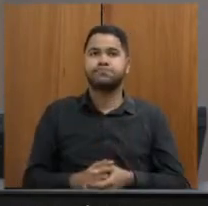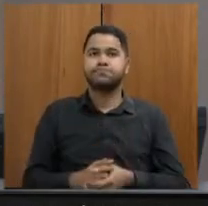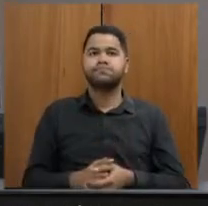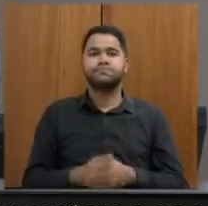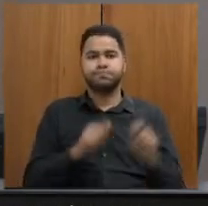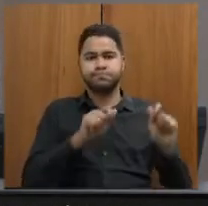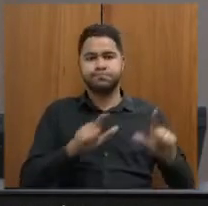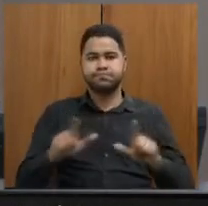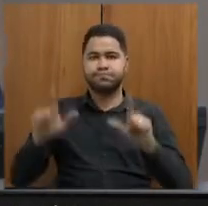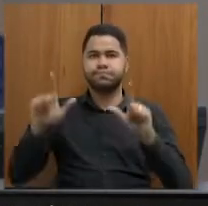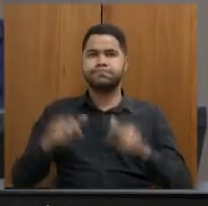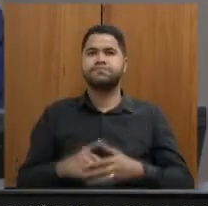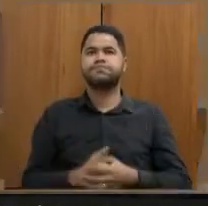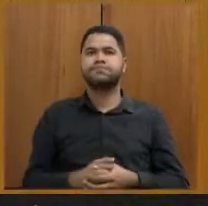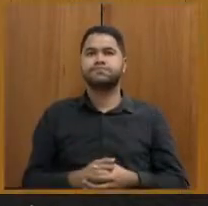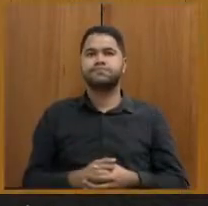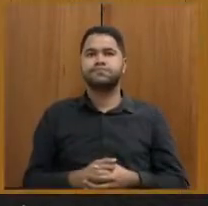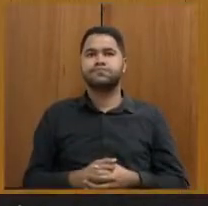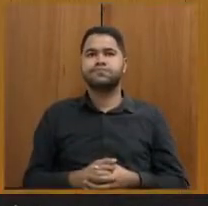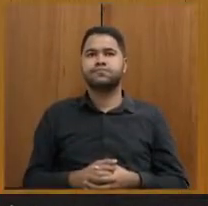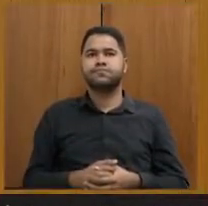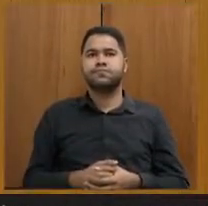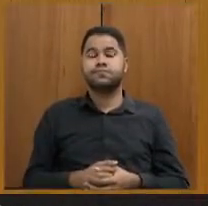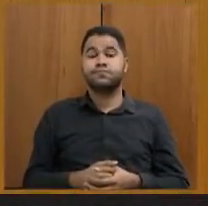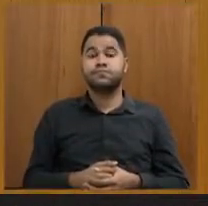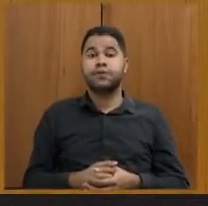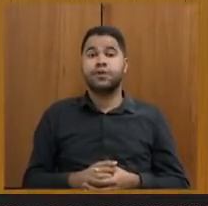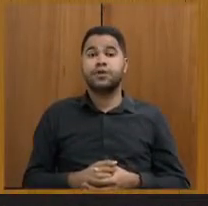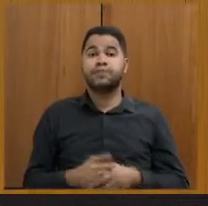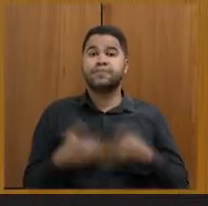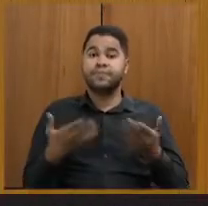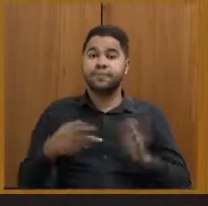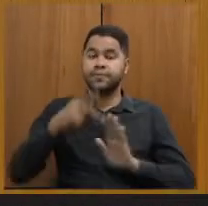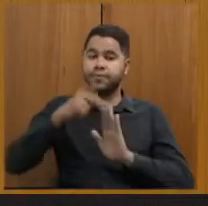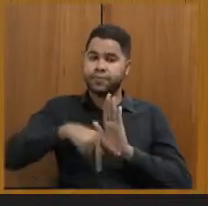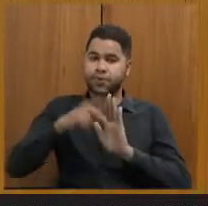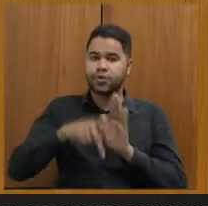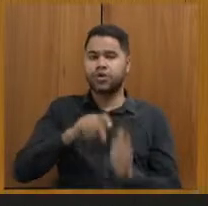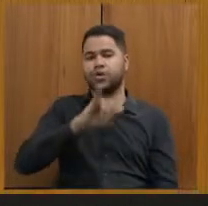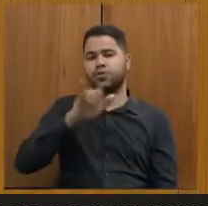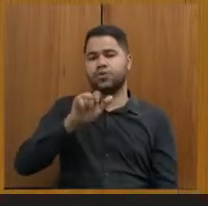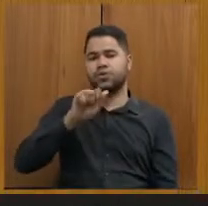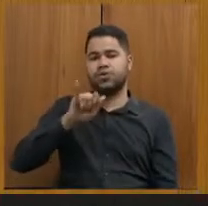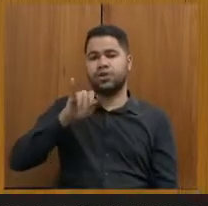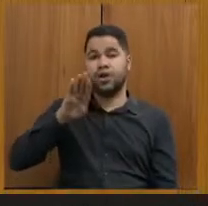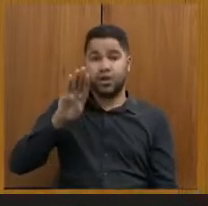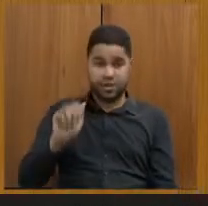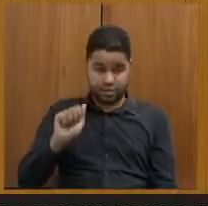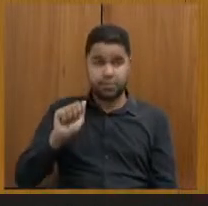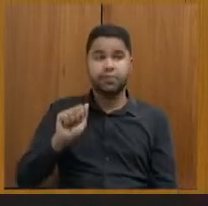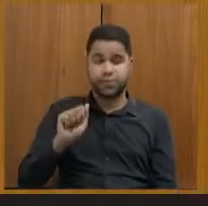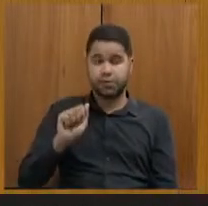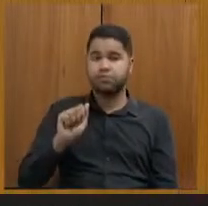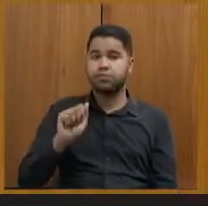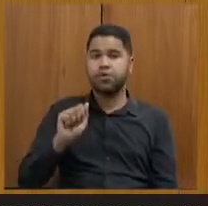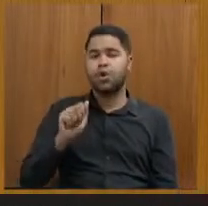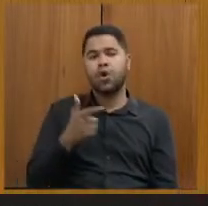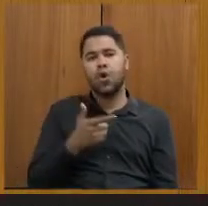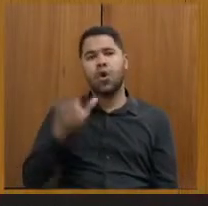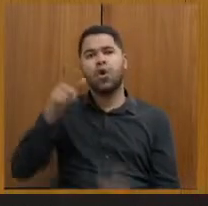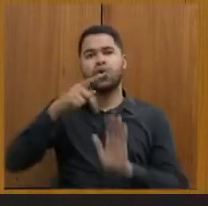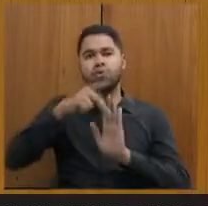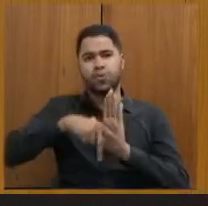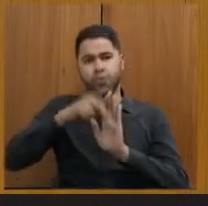não bom o projeto Jaíba né É É outro